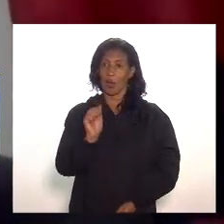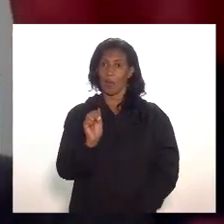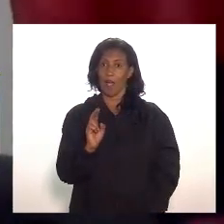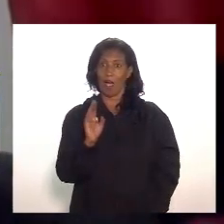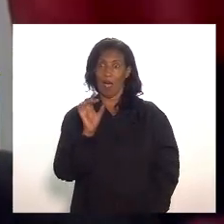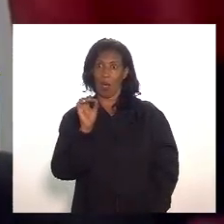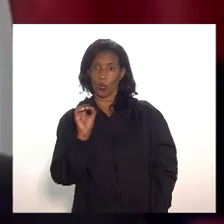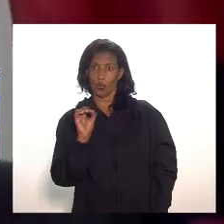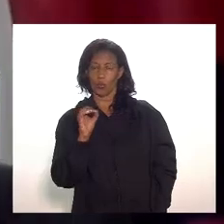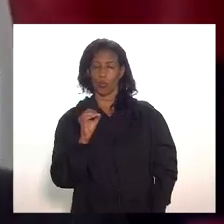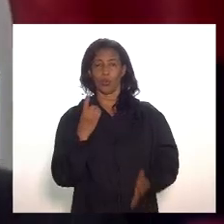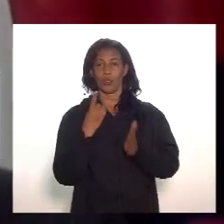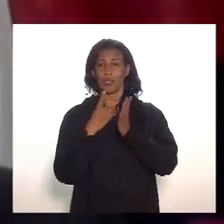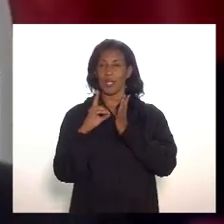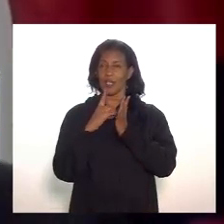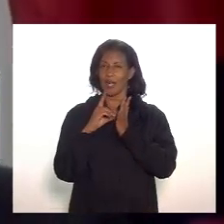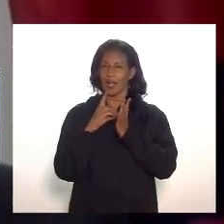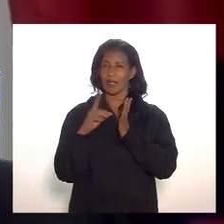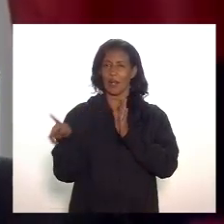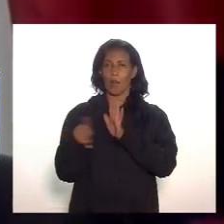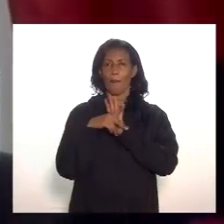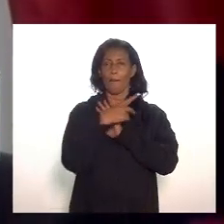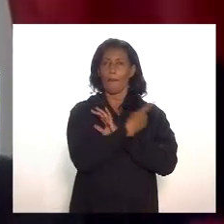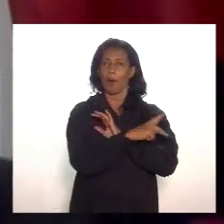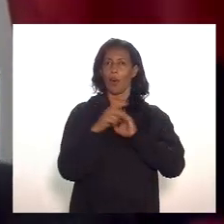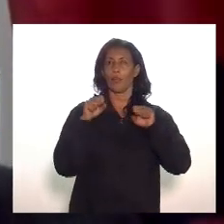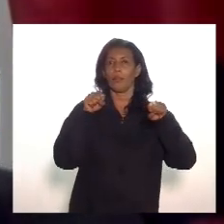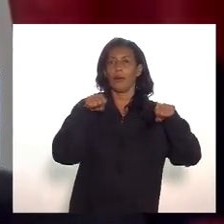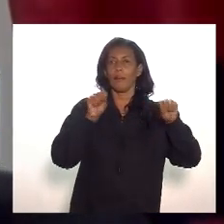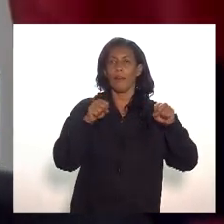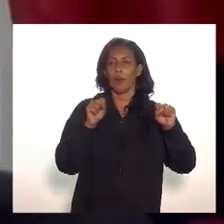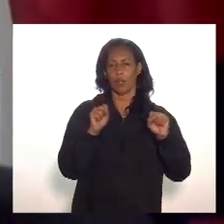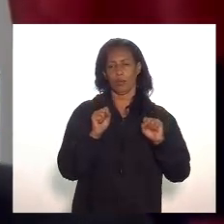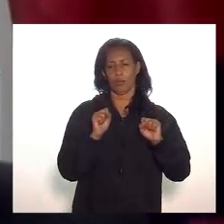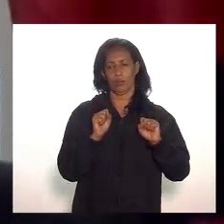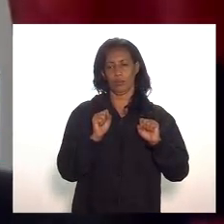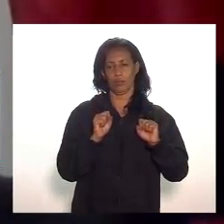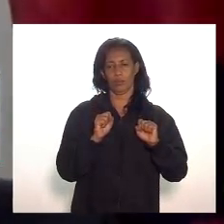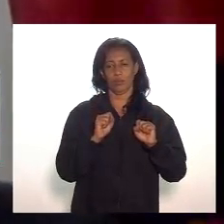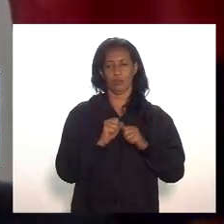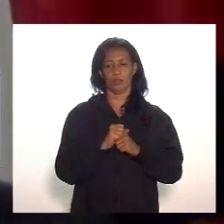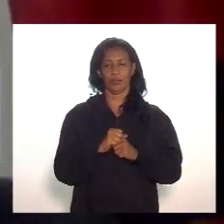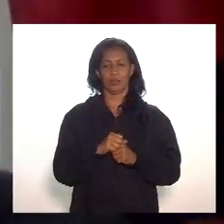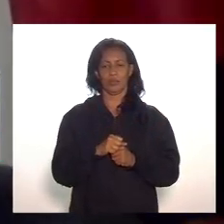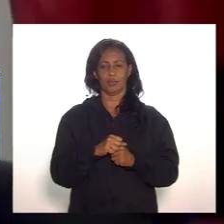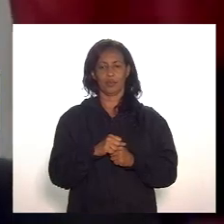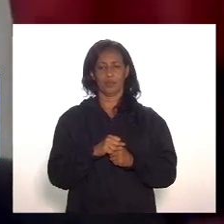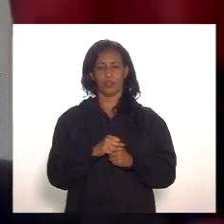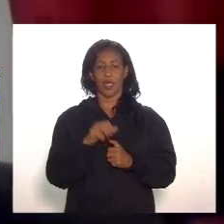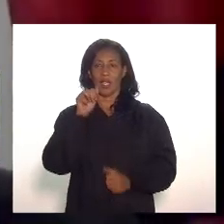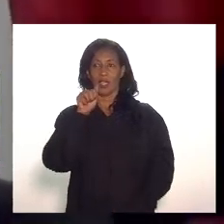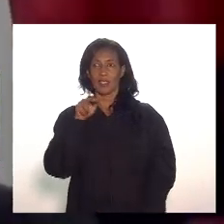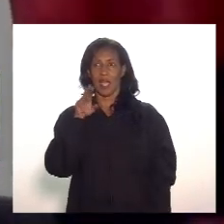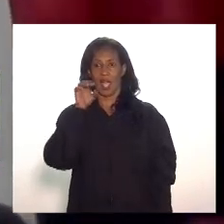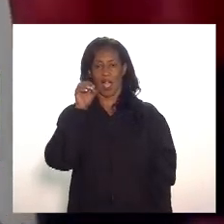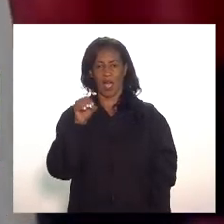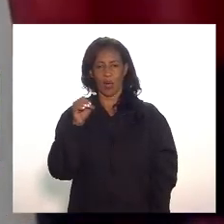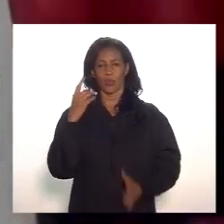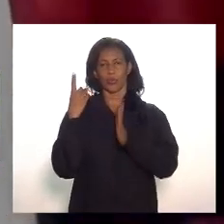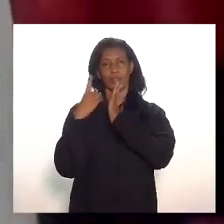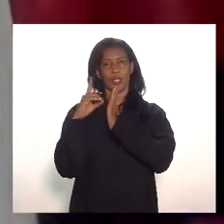autodeclaração aos veículos, no caso, as motocicletas, tendo em vista que essa autodeclaração não